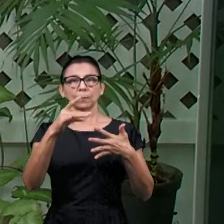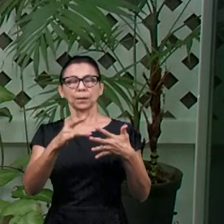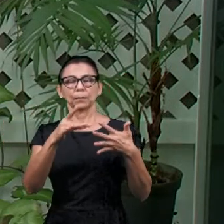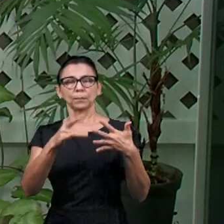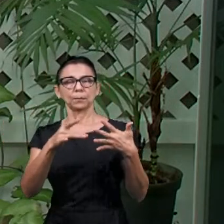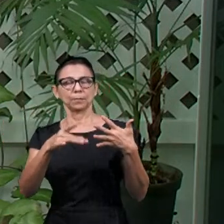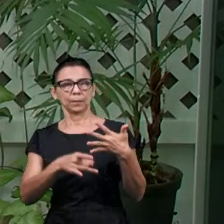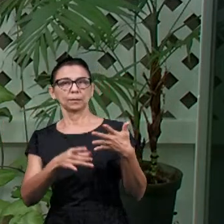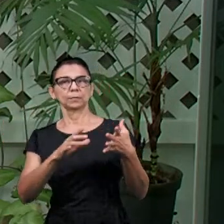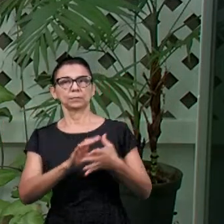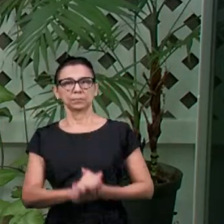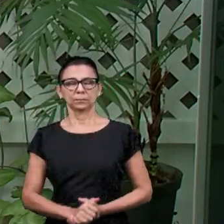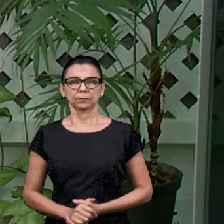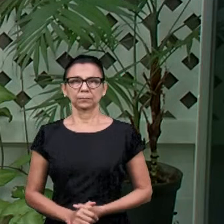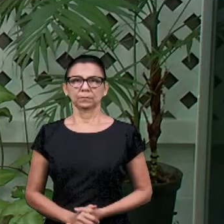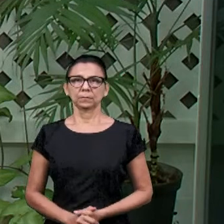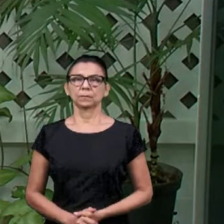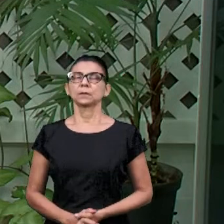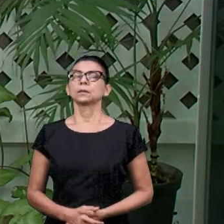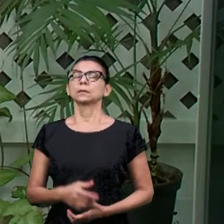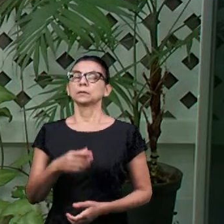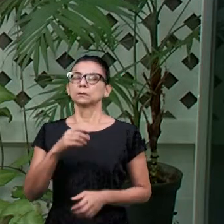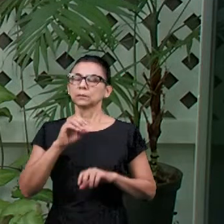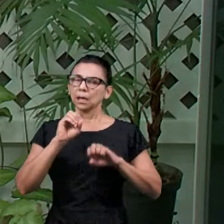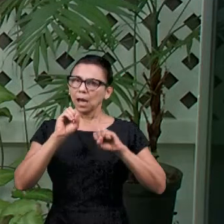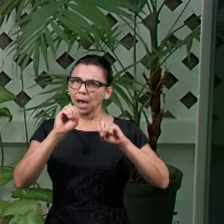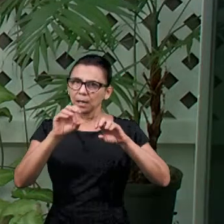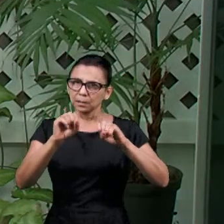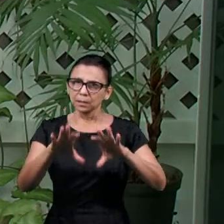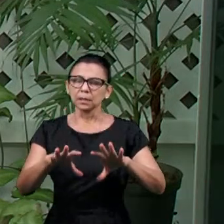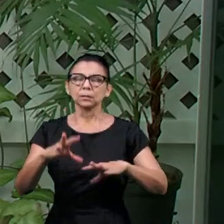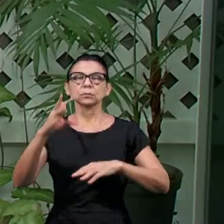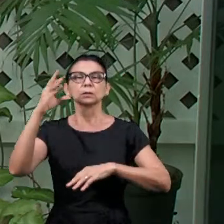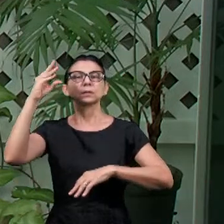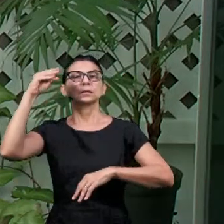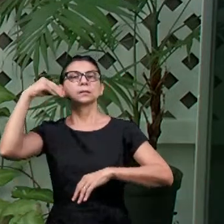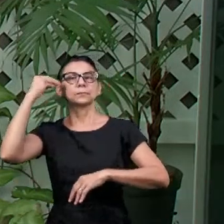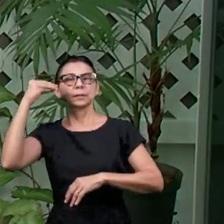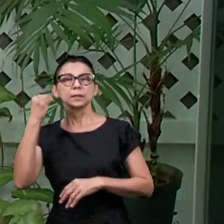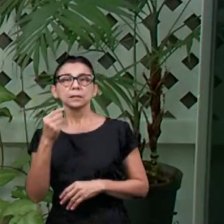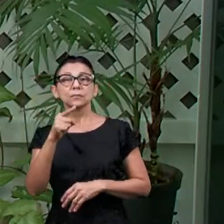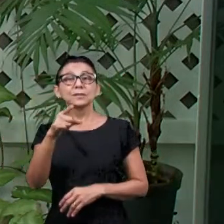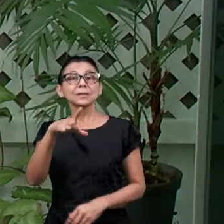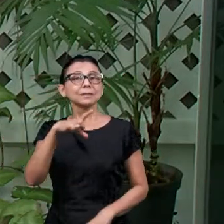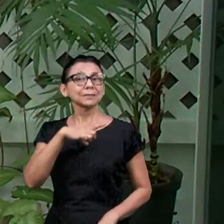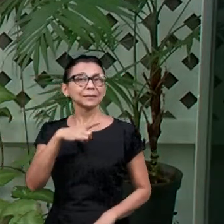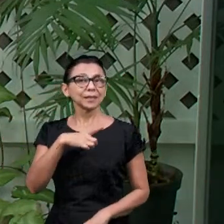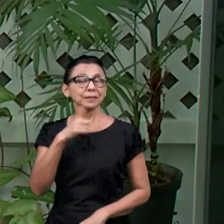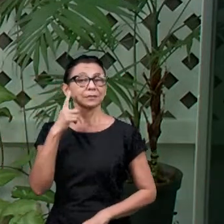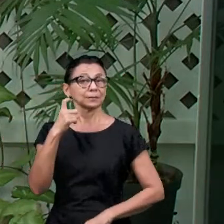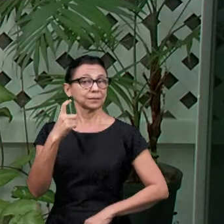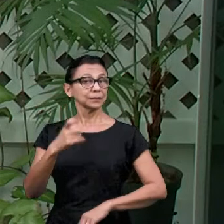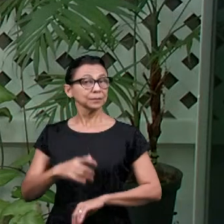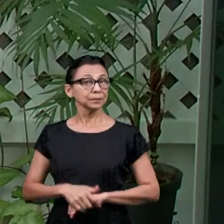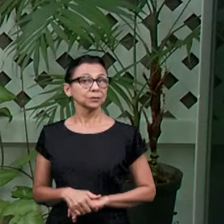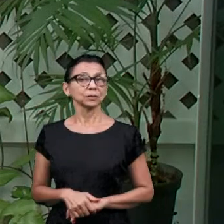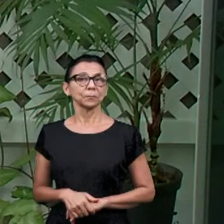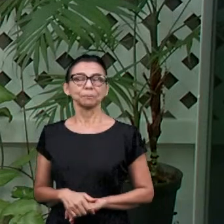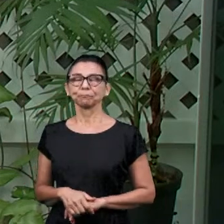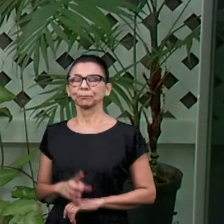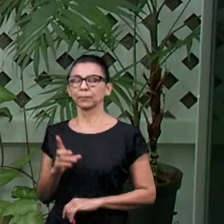na palavra, mas são os ensinos, são as experiências que você está tendo interessante. Nós